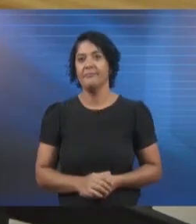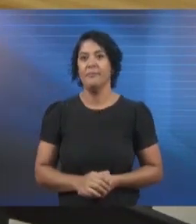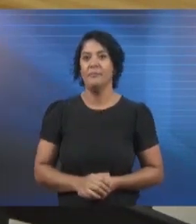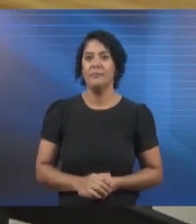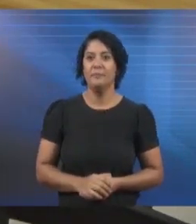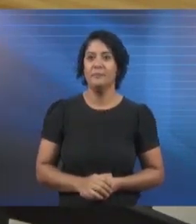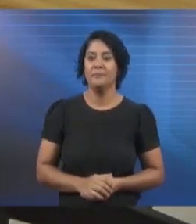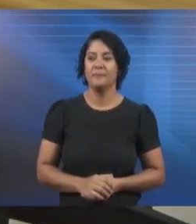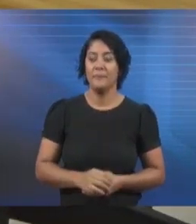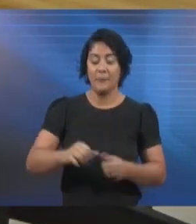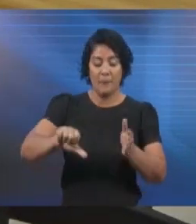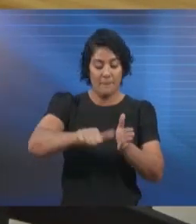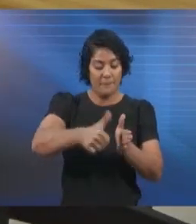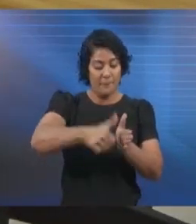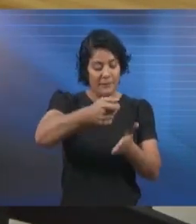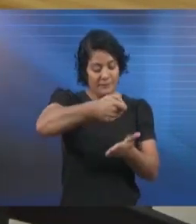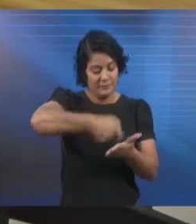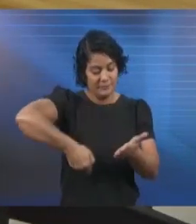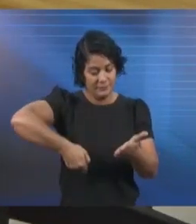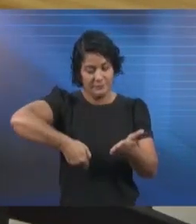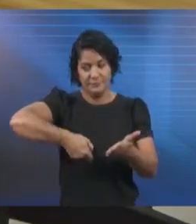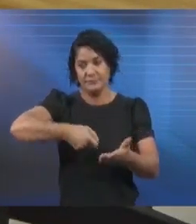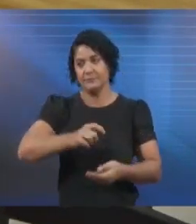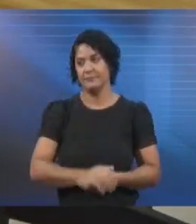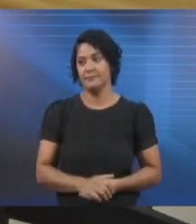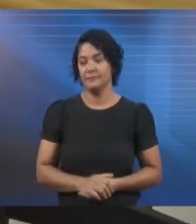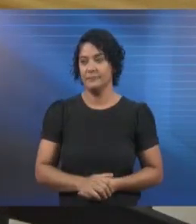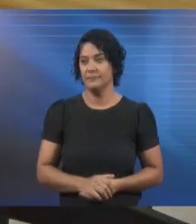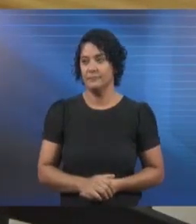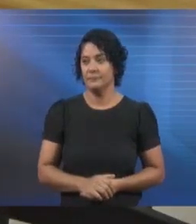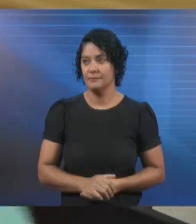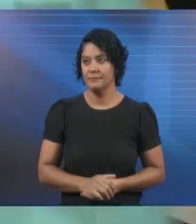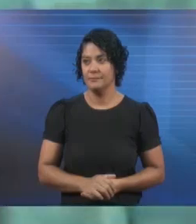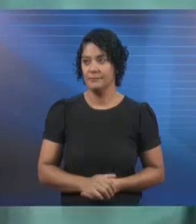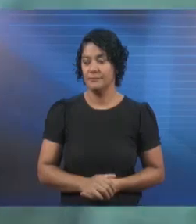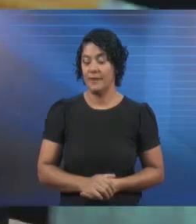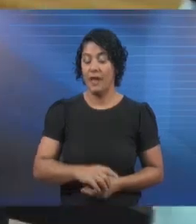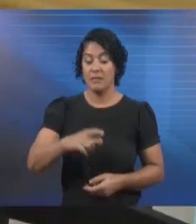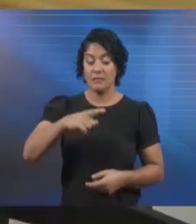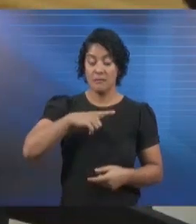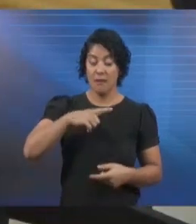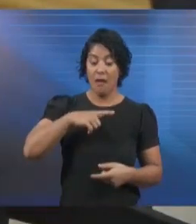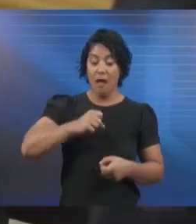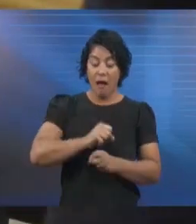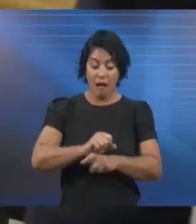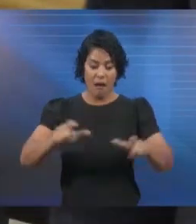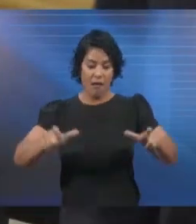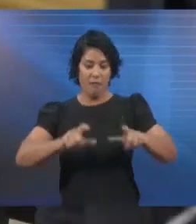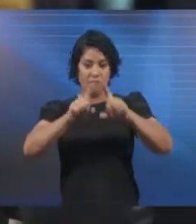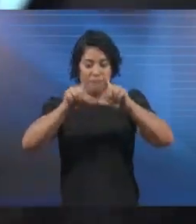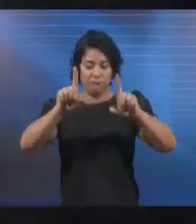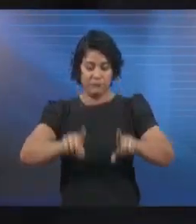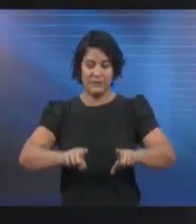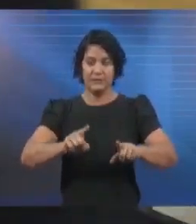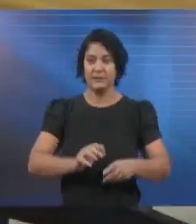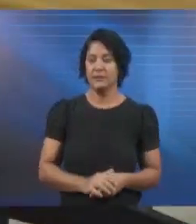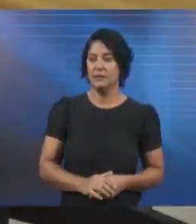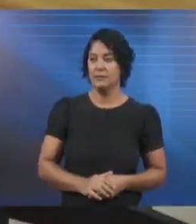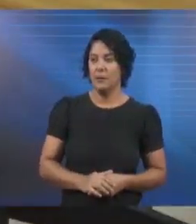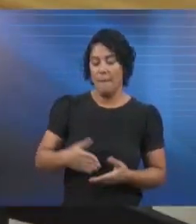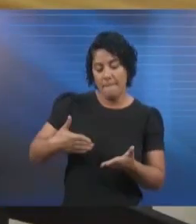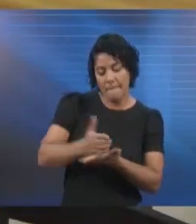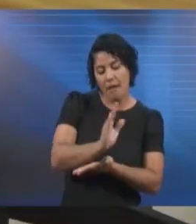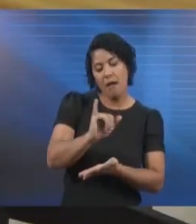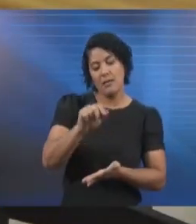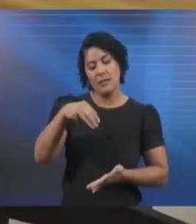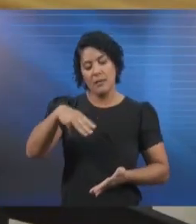primeiro concurso do idem eu sempre disse ali está o pulmão do Estado os grandes projetos passam pelo idema não